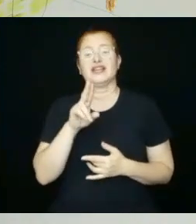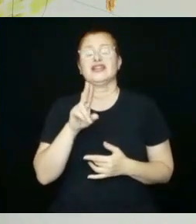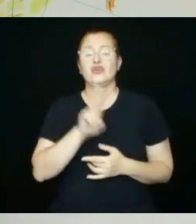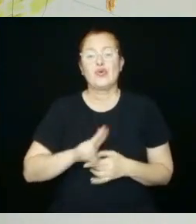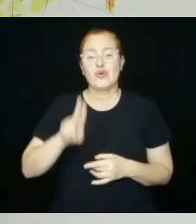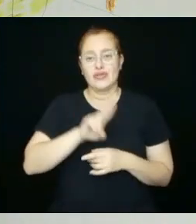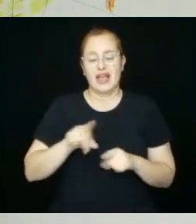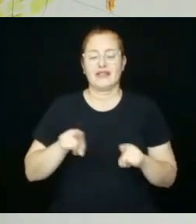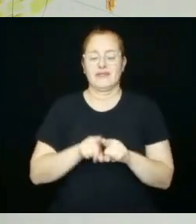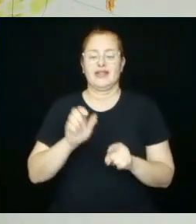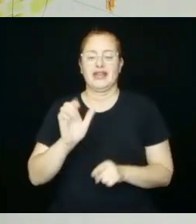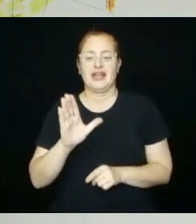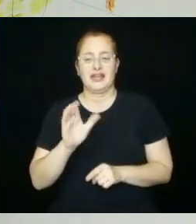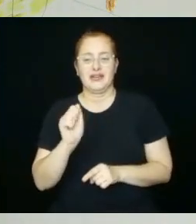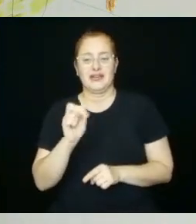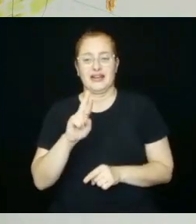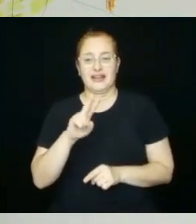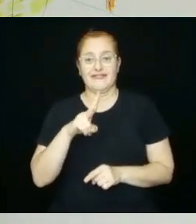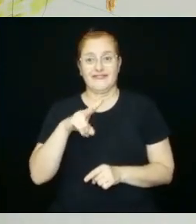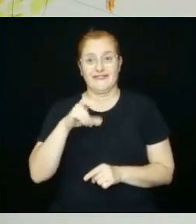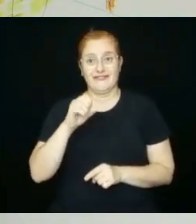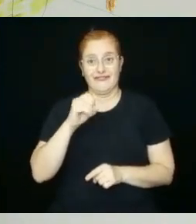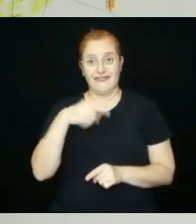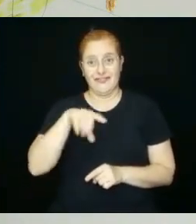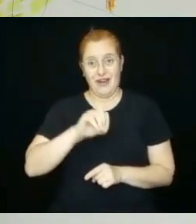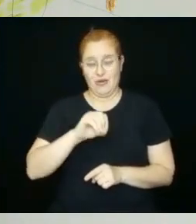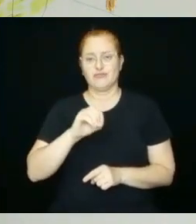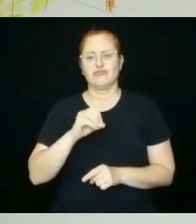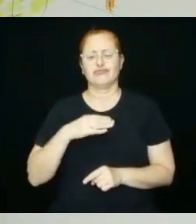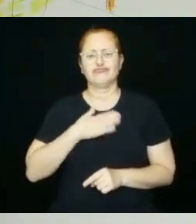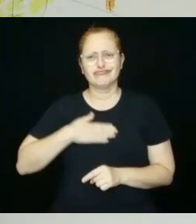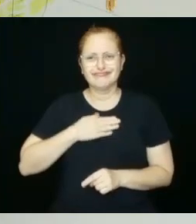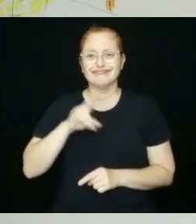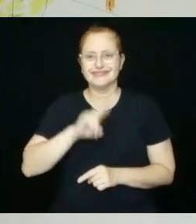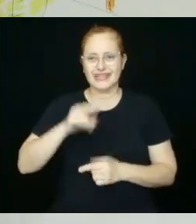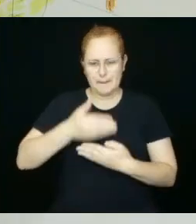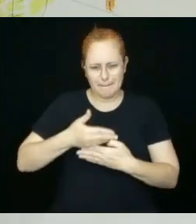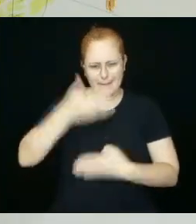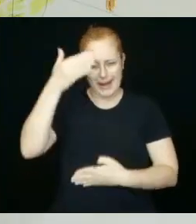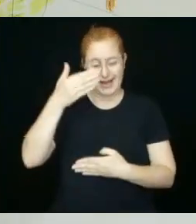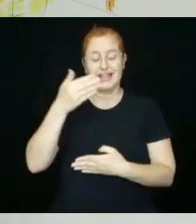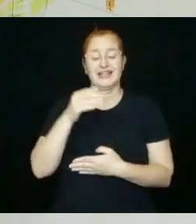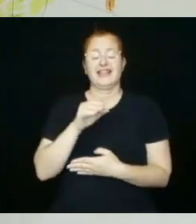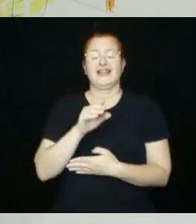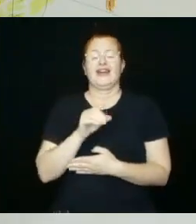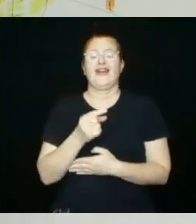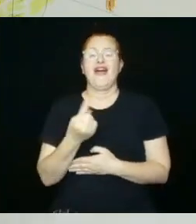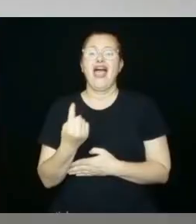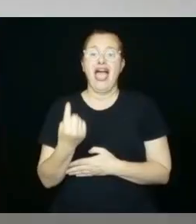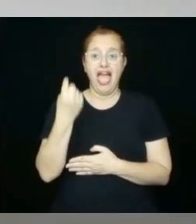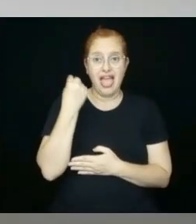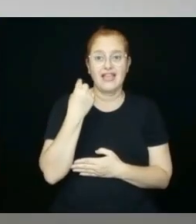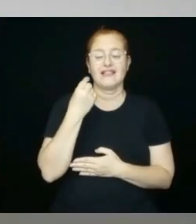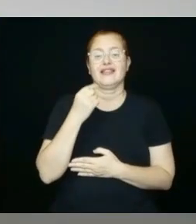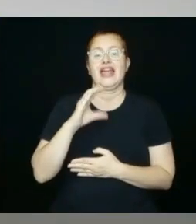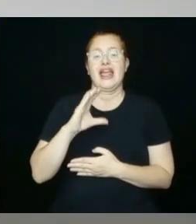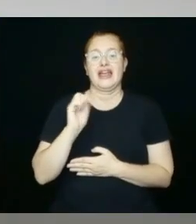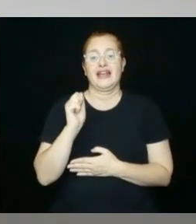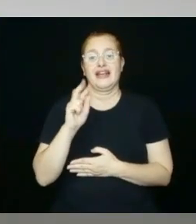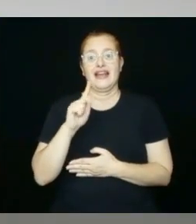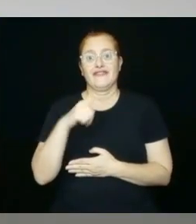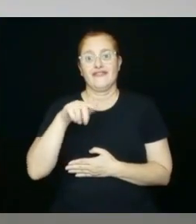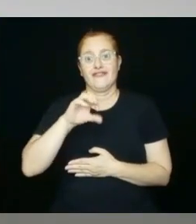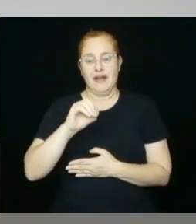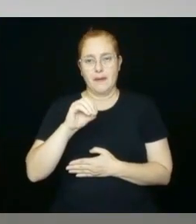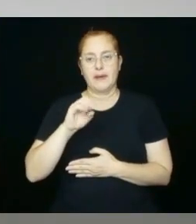aqui. Também o carvão foi outra coisa que eu gostei de usar na parede. Isso aqui é carvão em barra, né? Que Esses